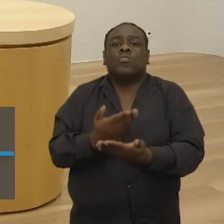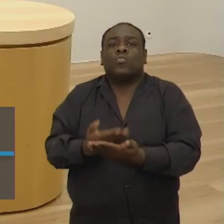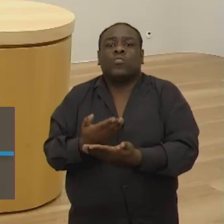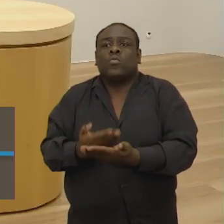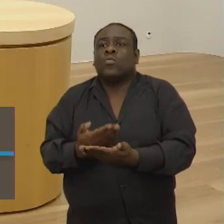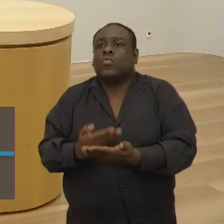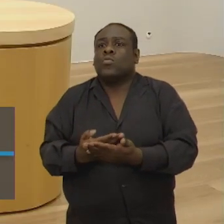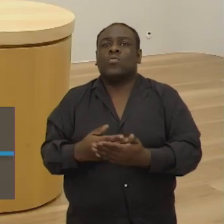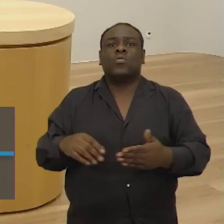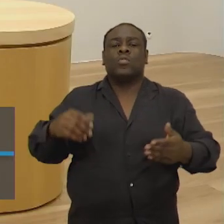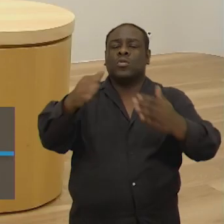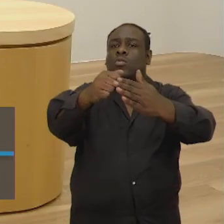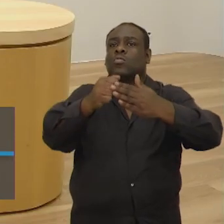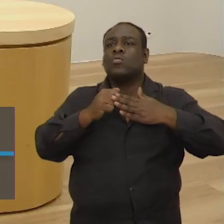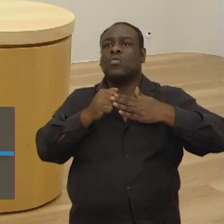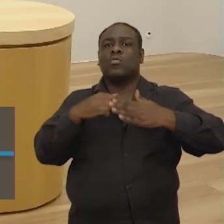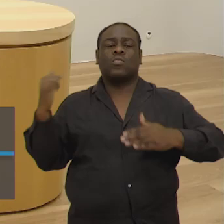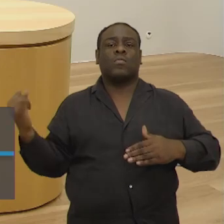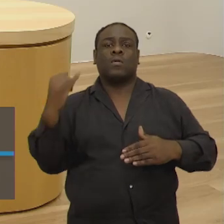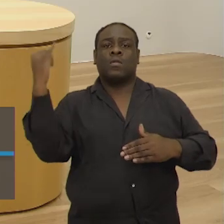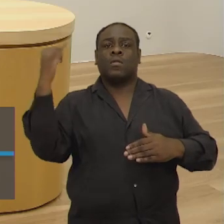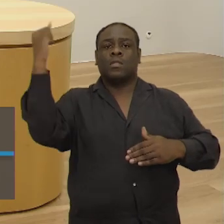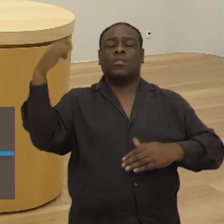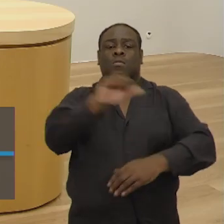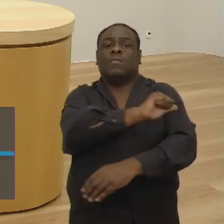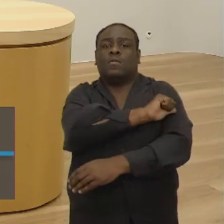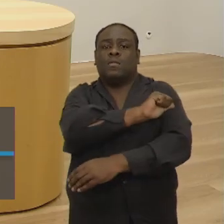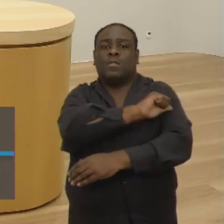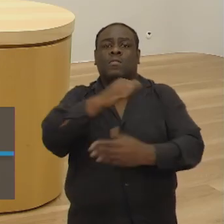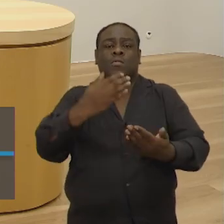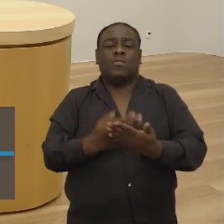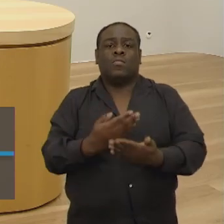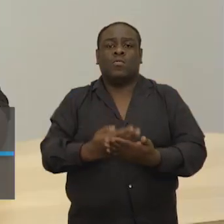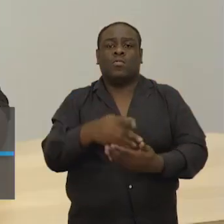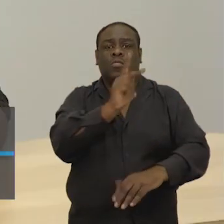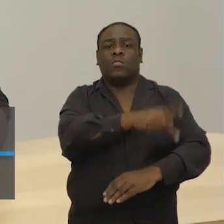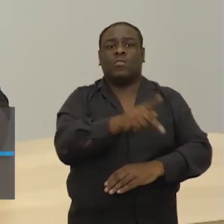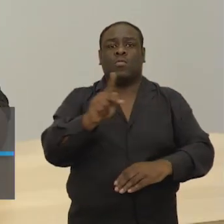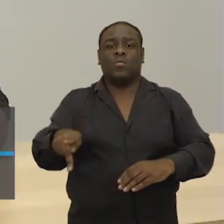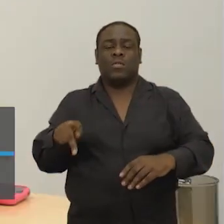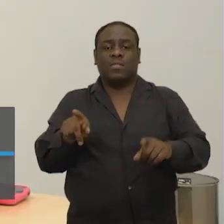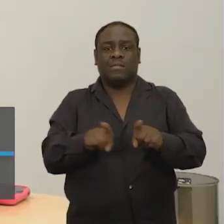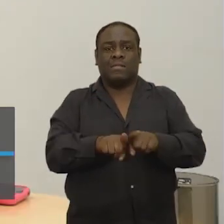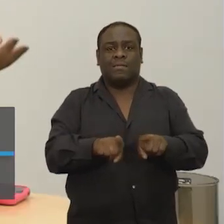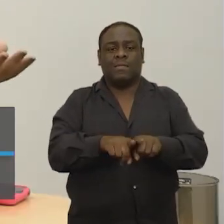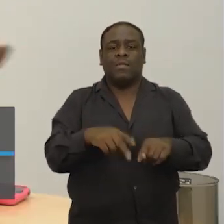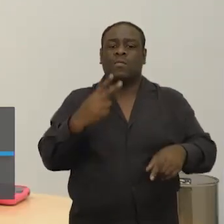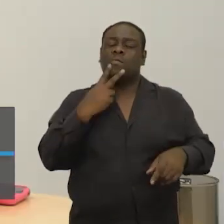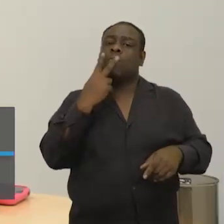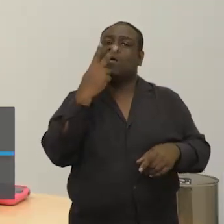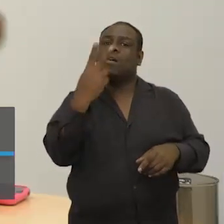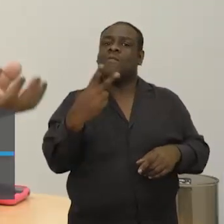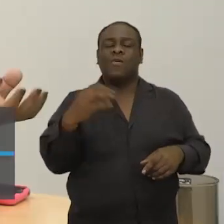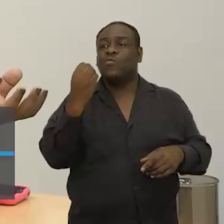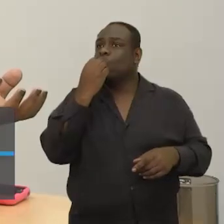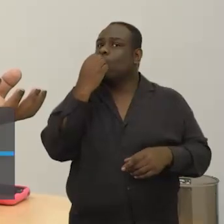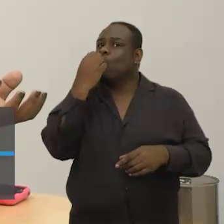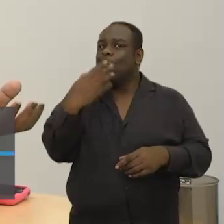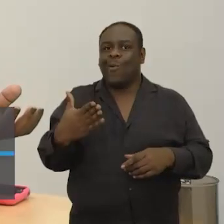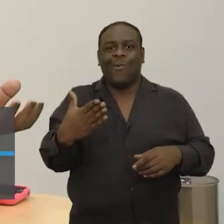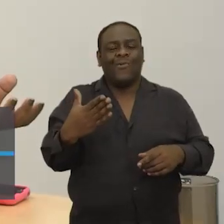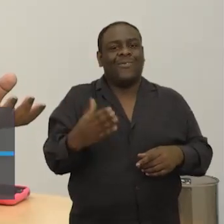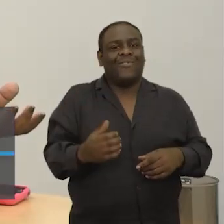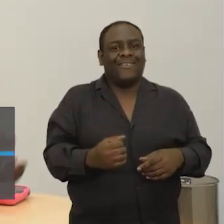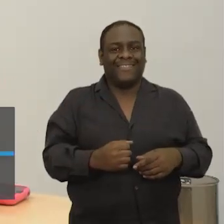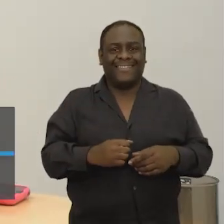aveludada para os ouvidos dos nossos alunos, nossos estudantes e professores, né? É, que tenha sido uma voz doce, uma aula a voz doce. eu não sei, mas